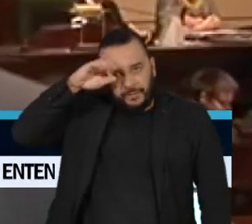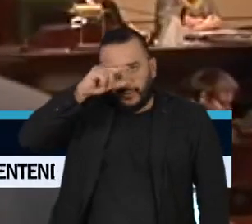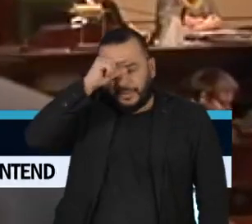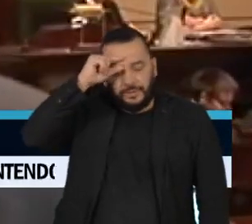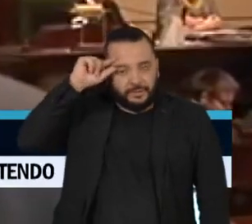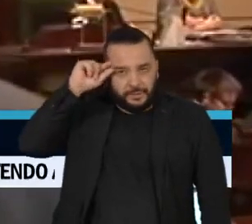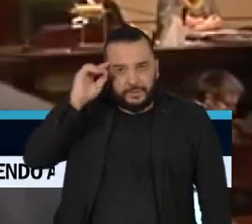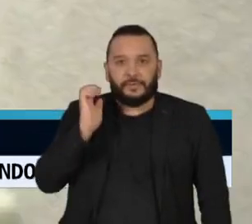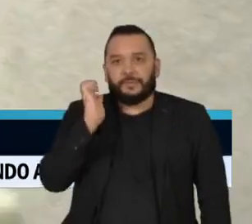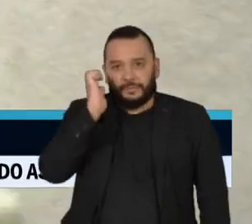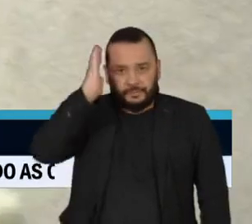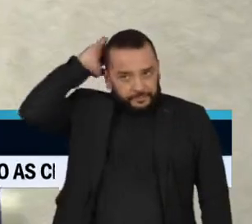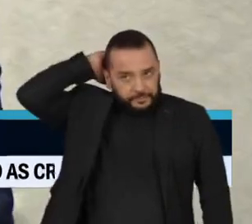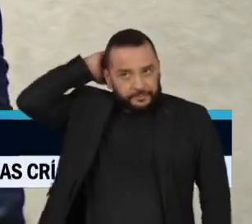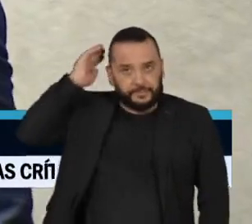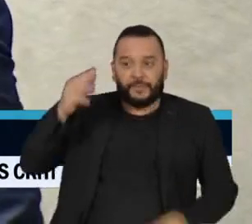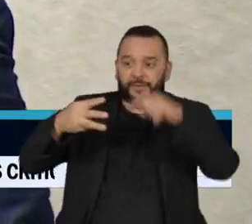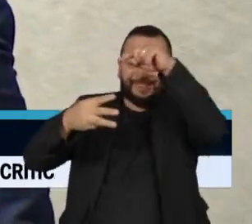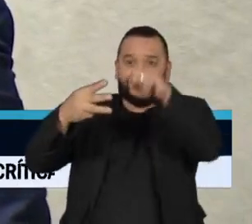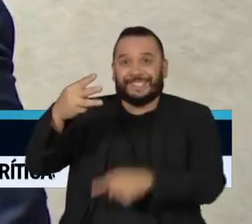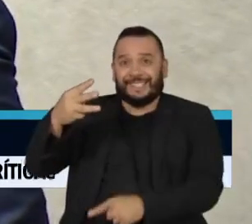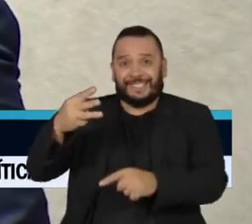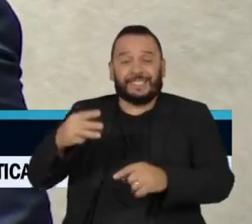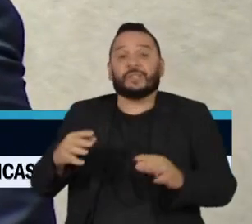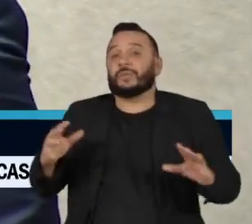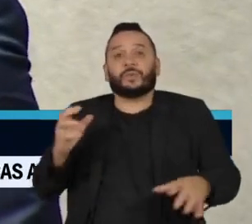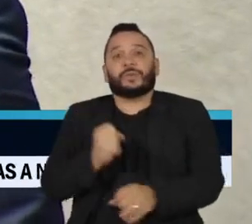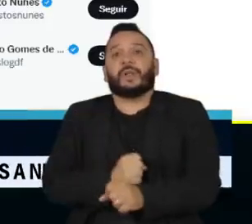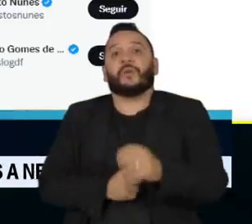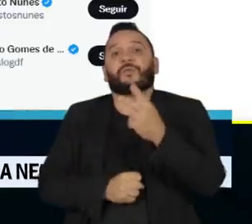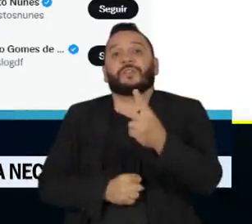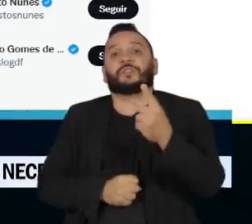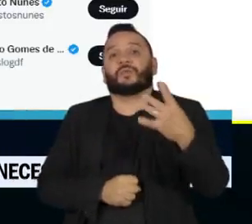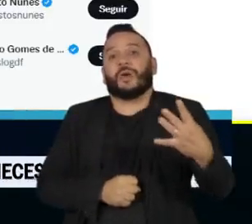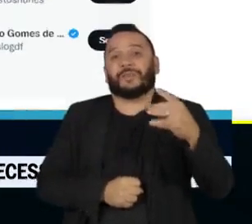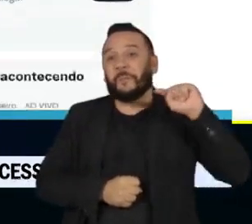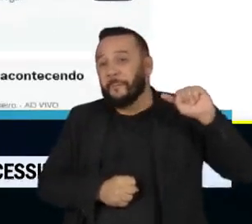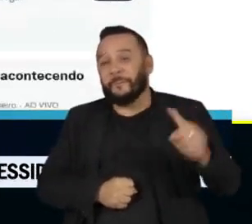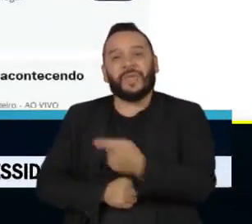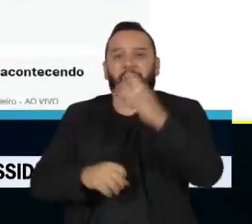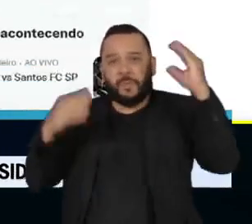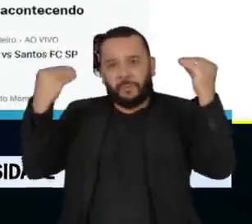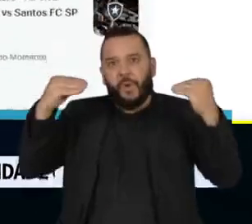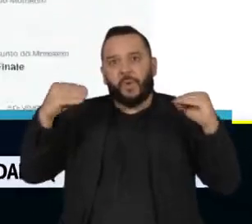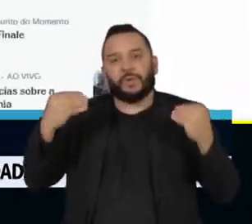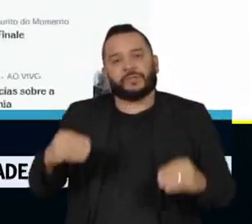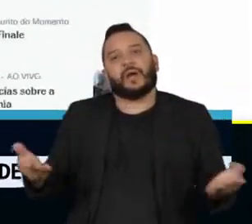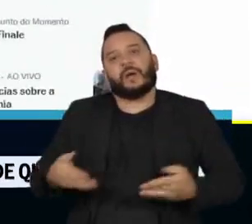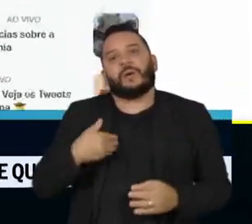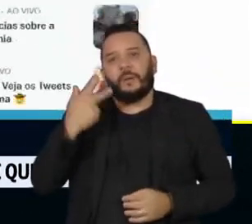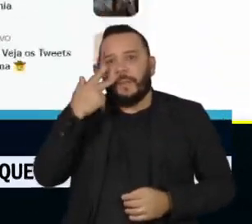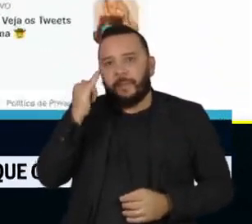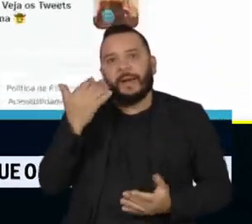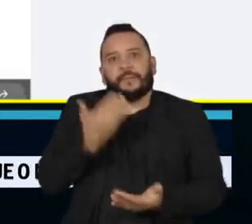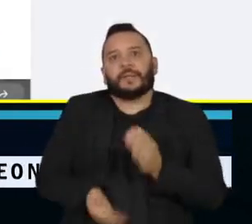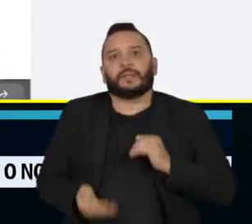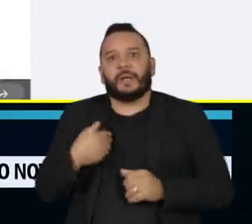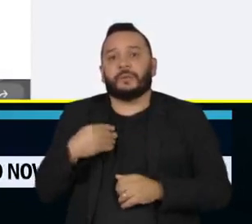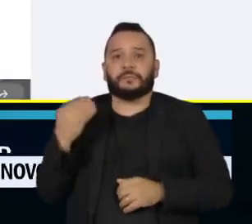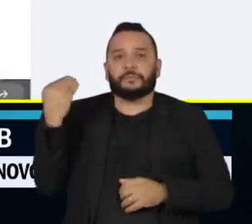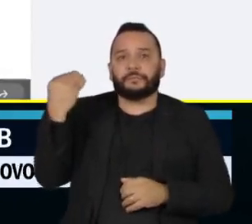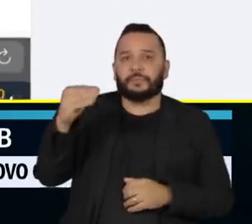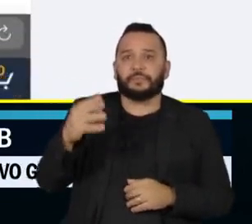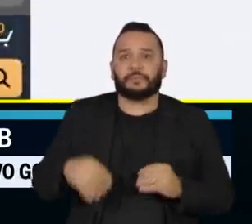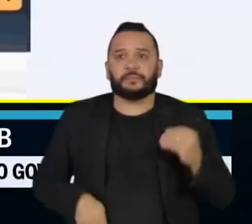fizeram ao longo de 2022 cerca de 24 mil posts depois que o pai foi derrotado os três falaram um pouco